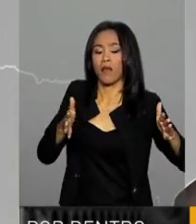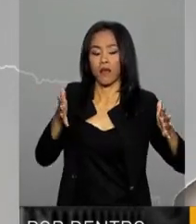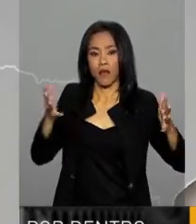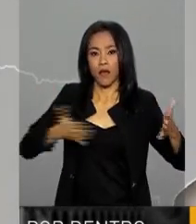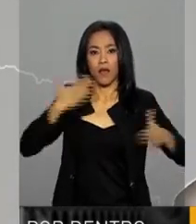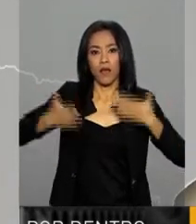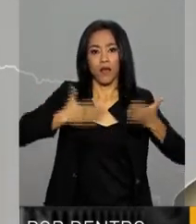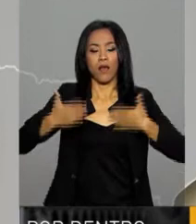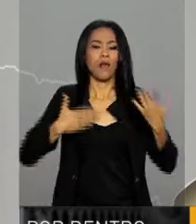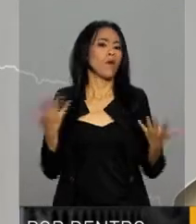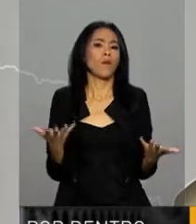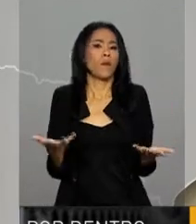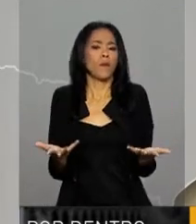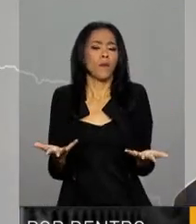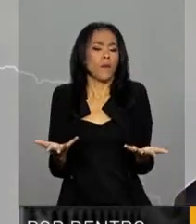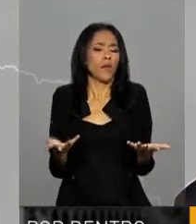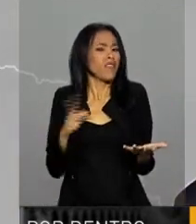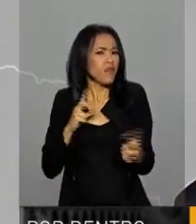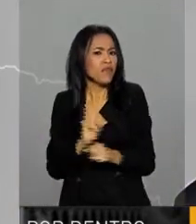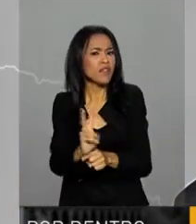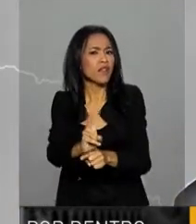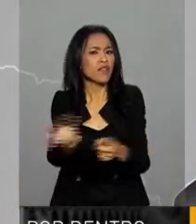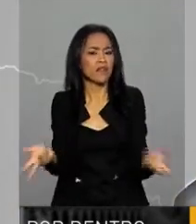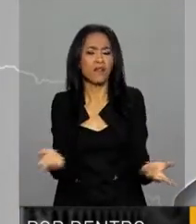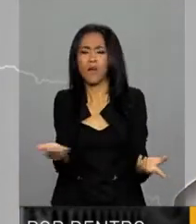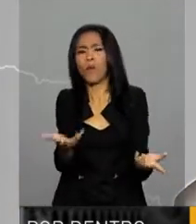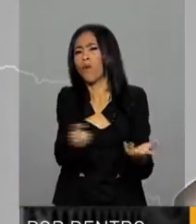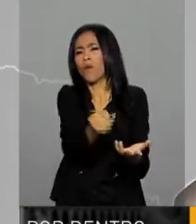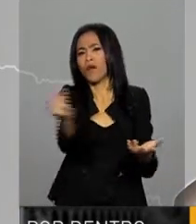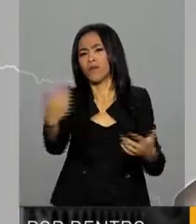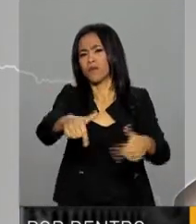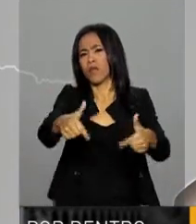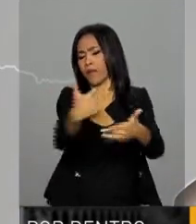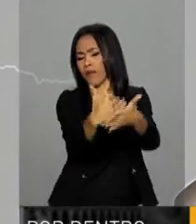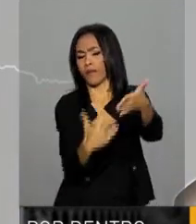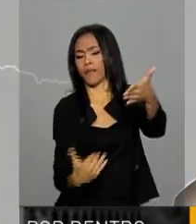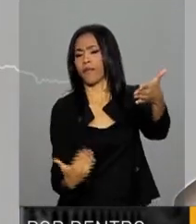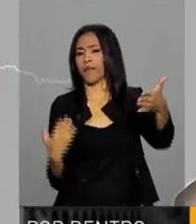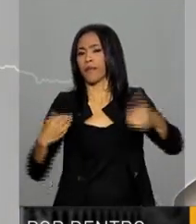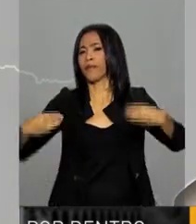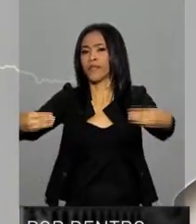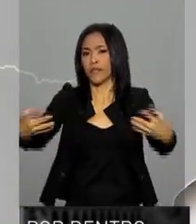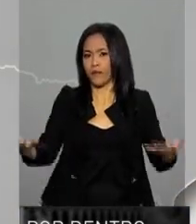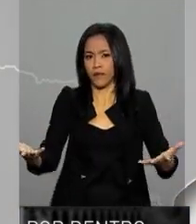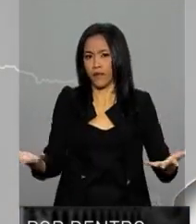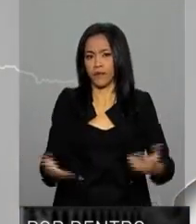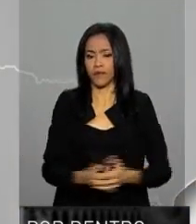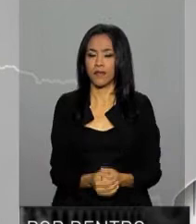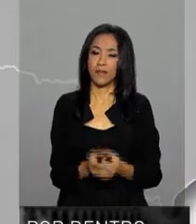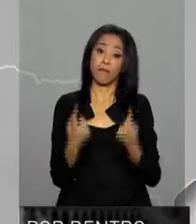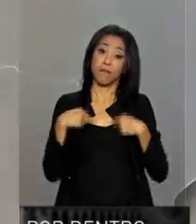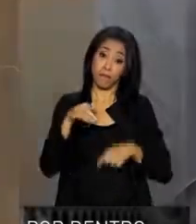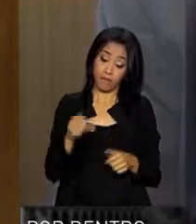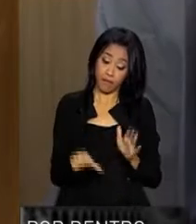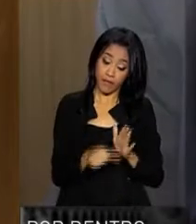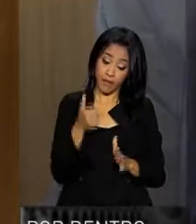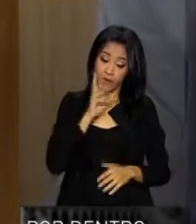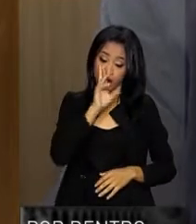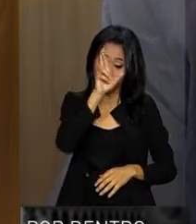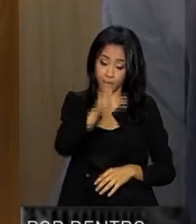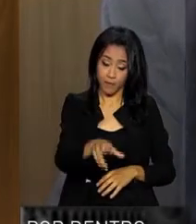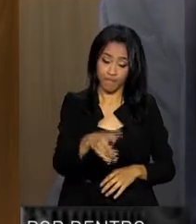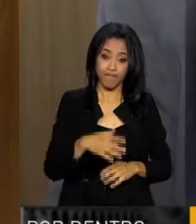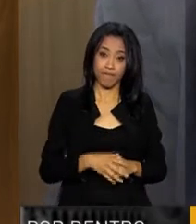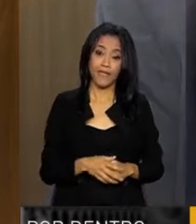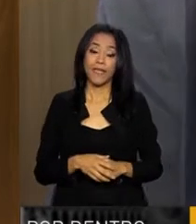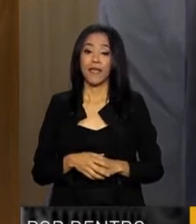de vazamento é bastante a atenção de paralisações na prática muito bem primeiro eu queria dizer que a minha primeira visita